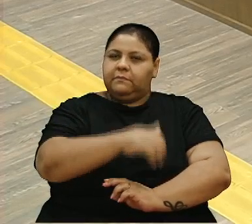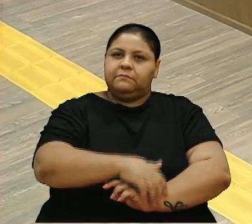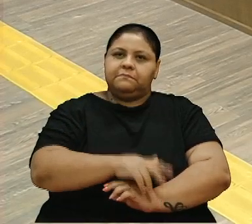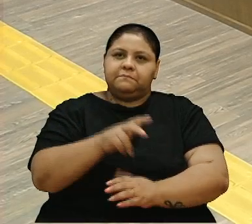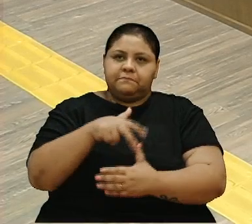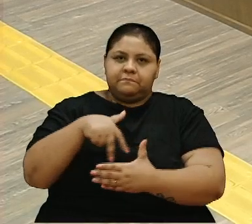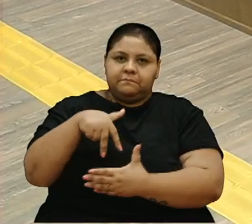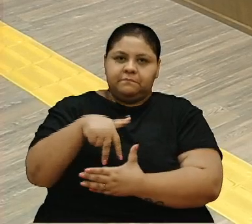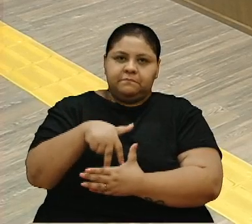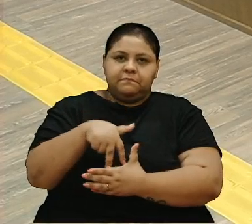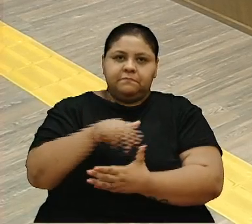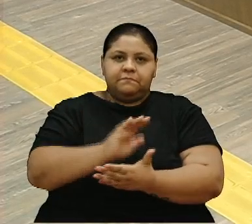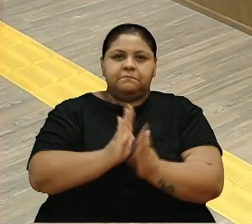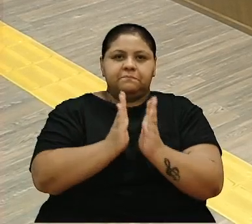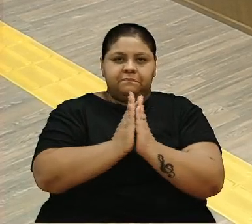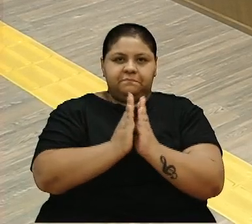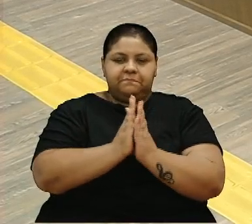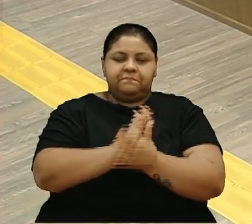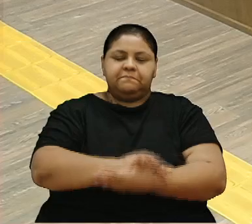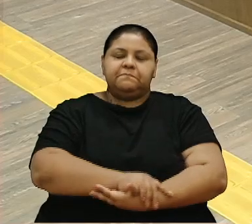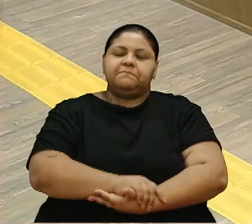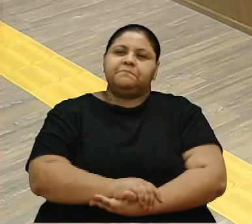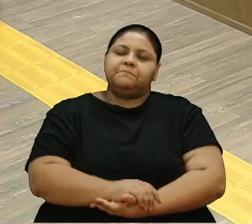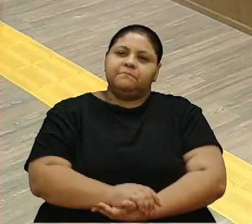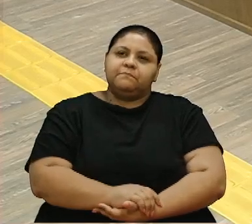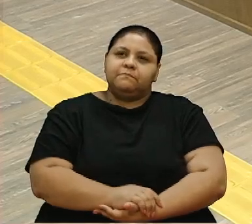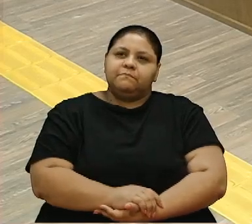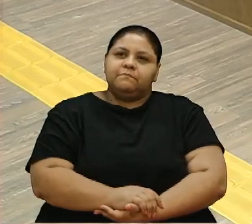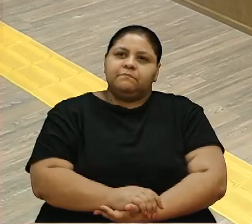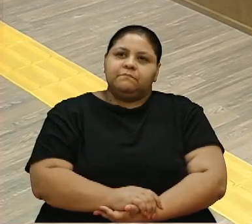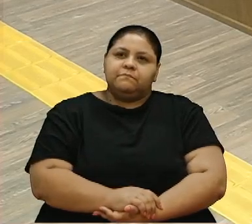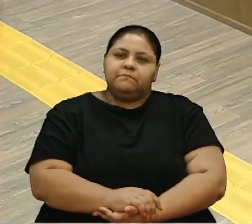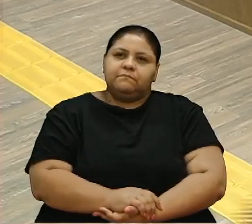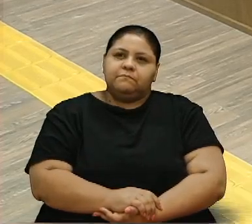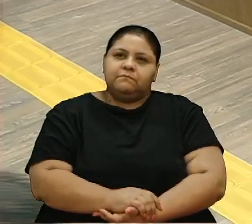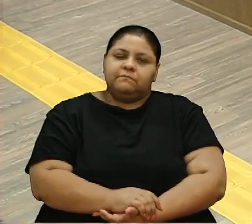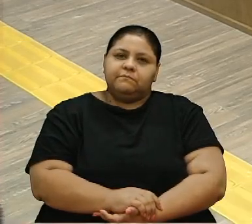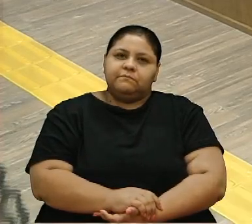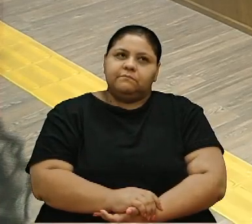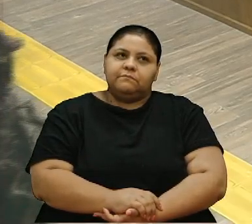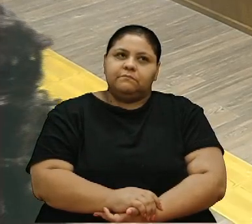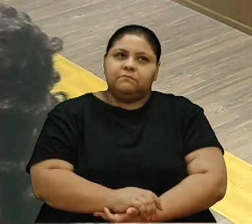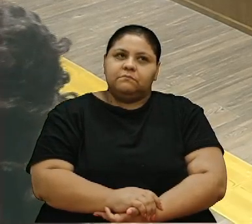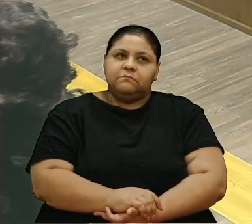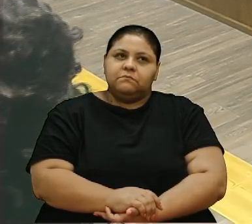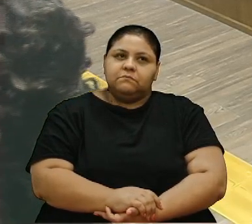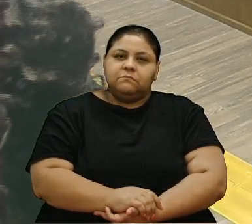Da tribuna, por favor. Da tribuna, vereador Pedro Rodrigues.